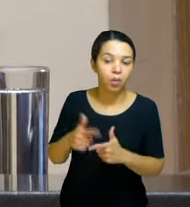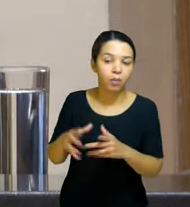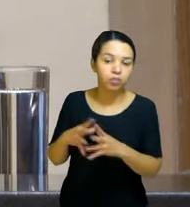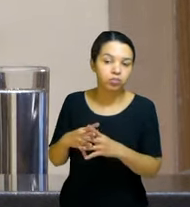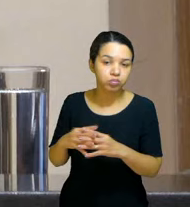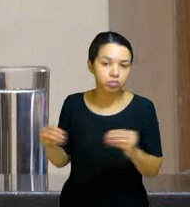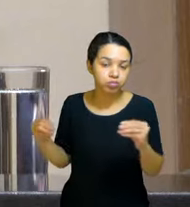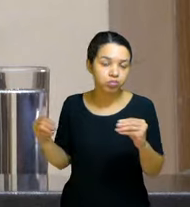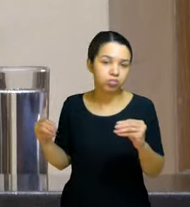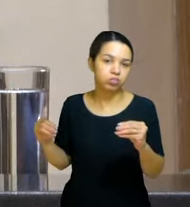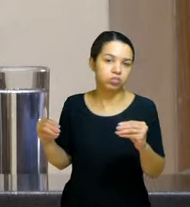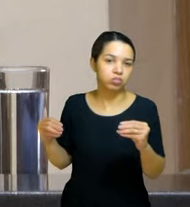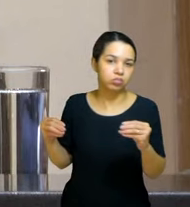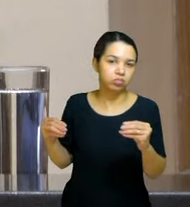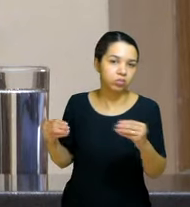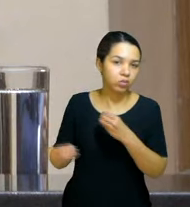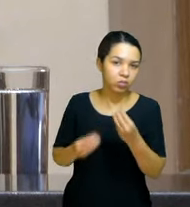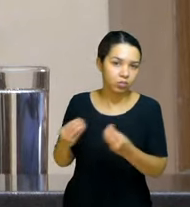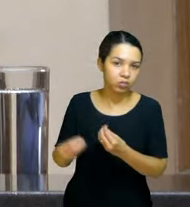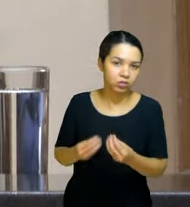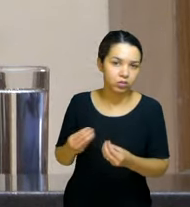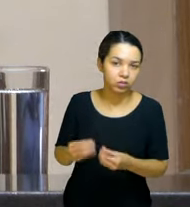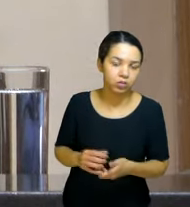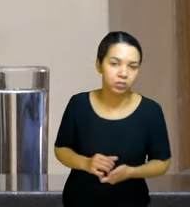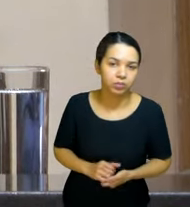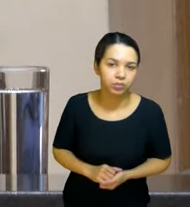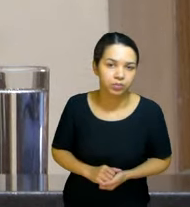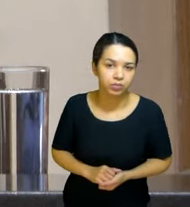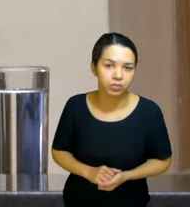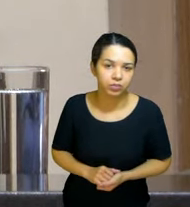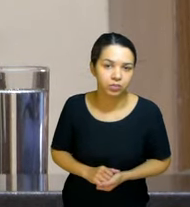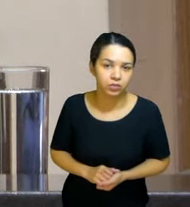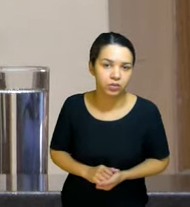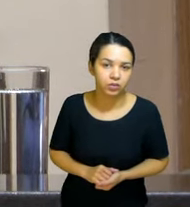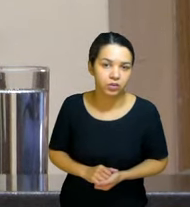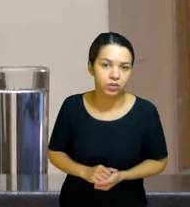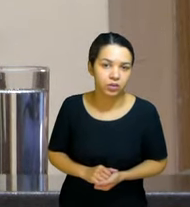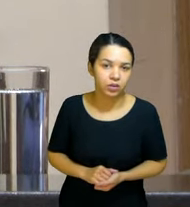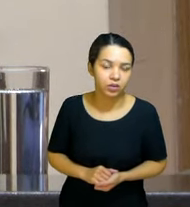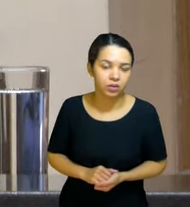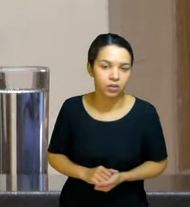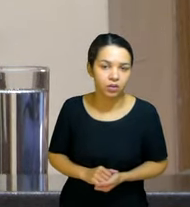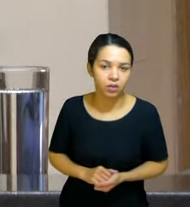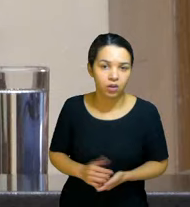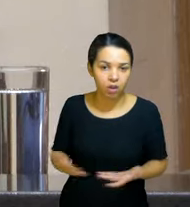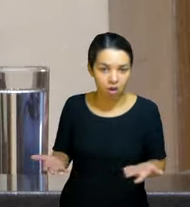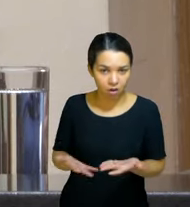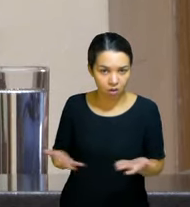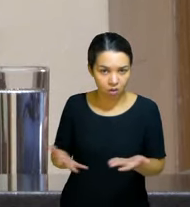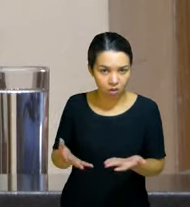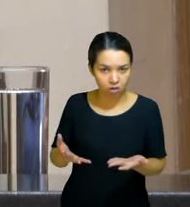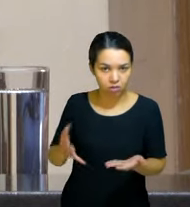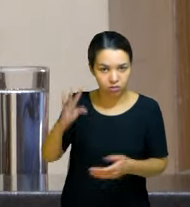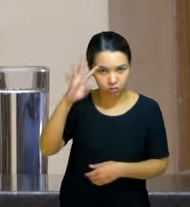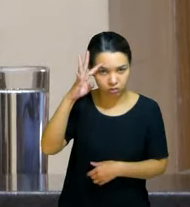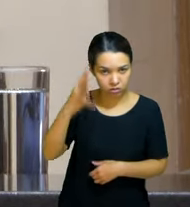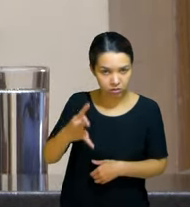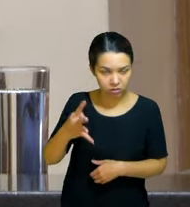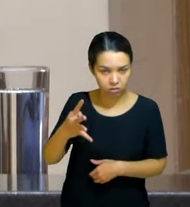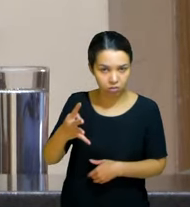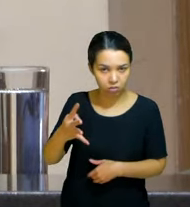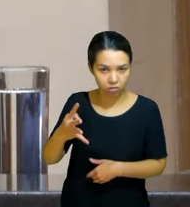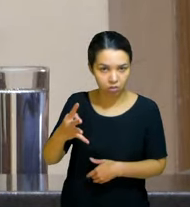Que a gente não vá... A maneira mais difícil de achar uma solução para o problema nesse momento é a gente